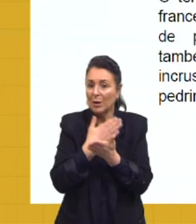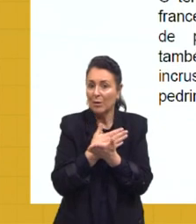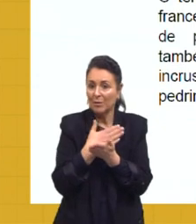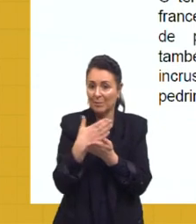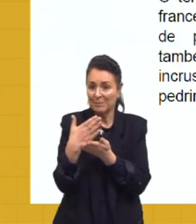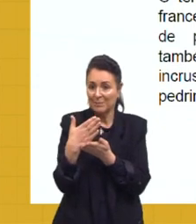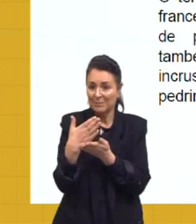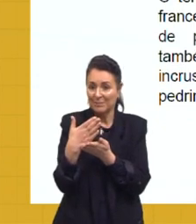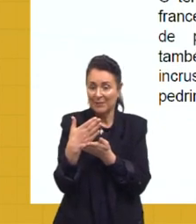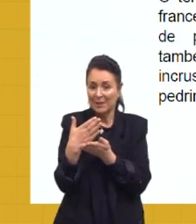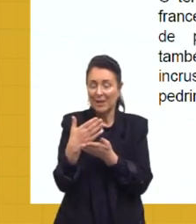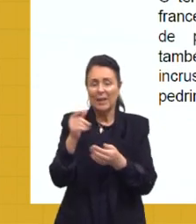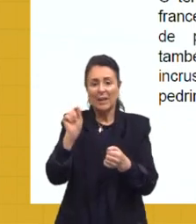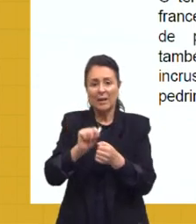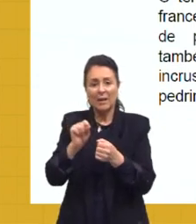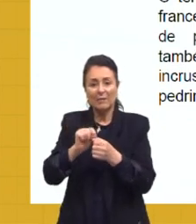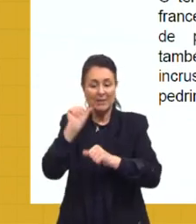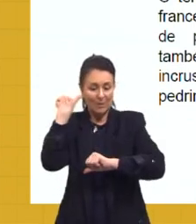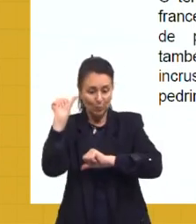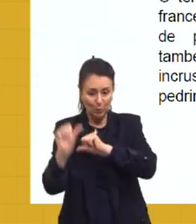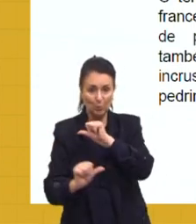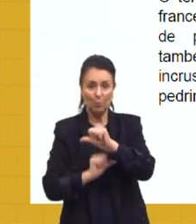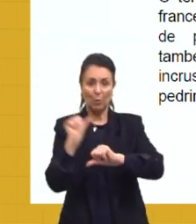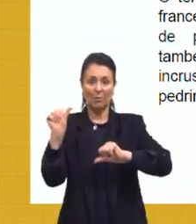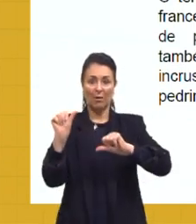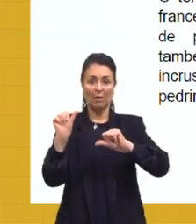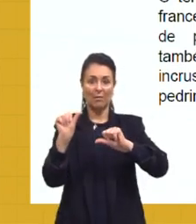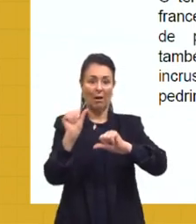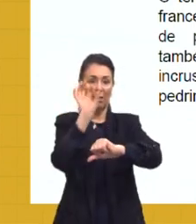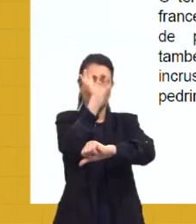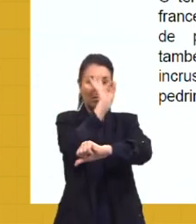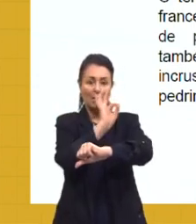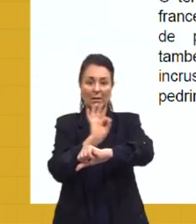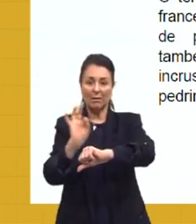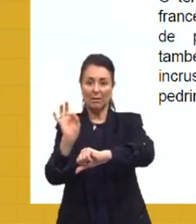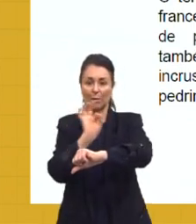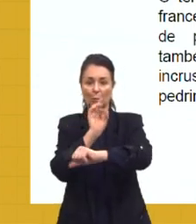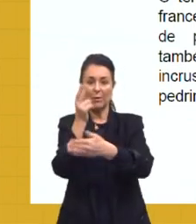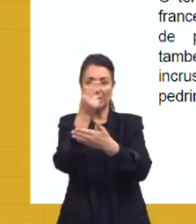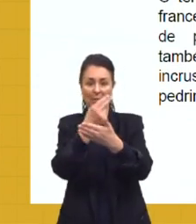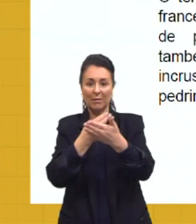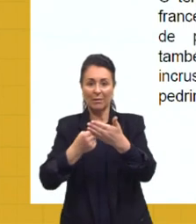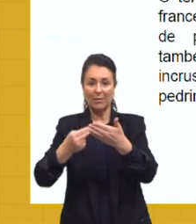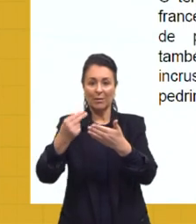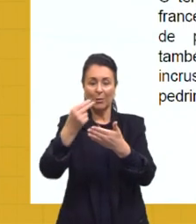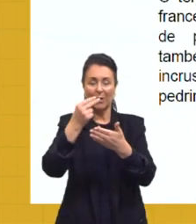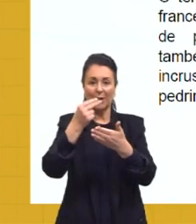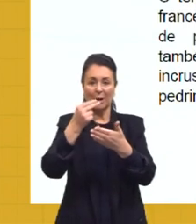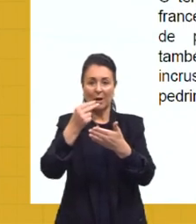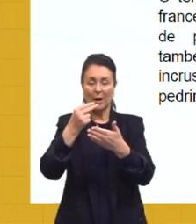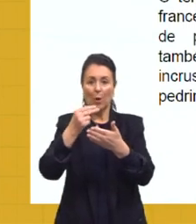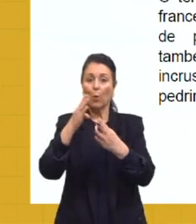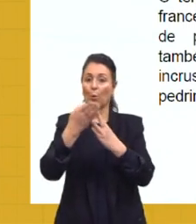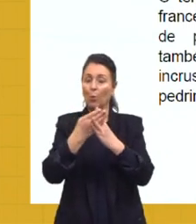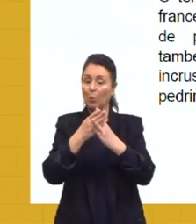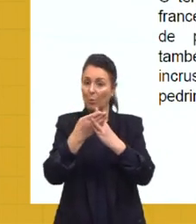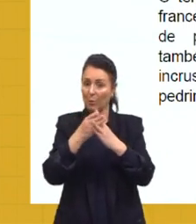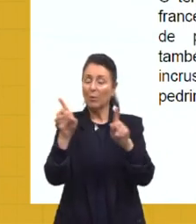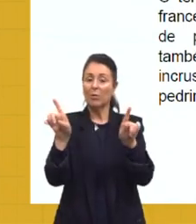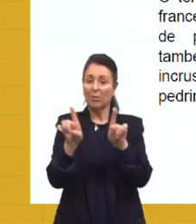é é e faz essa alteração tanto na arquitetura quanto a pintura é ele Ele é tido por